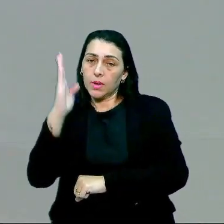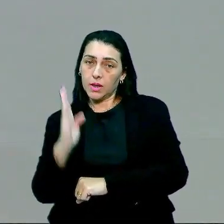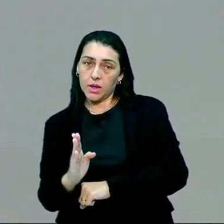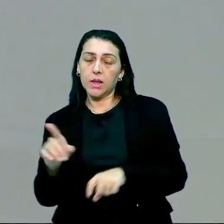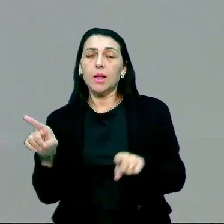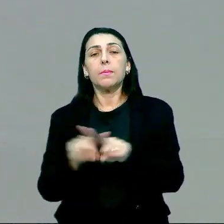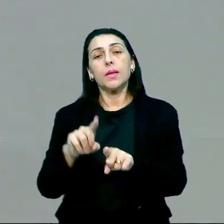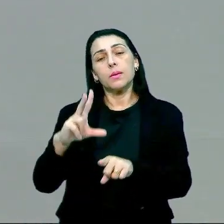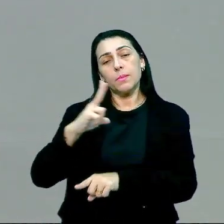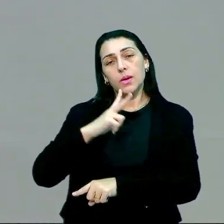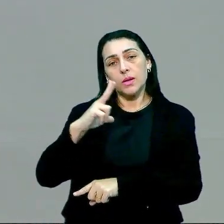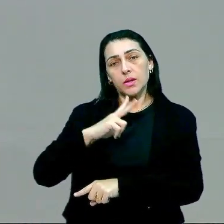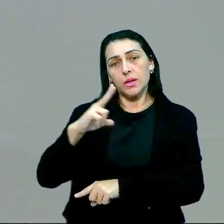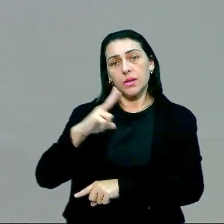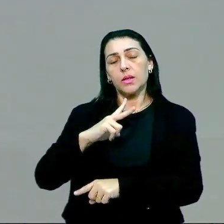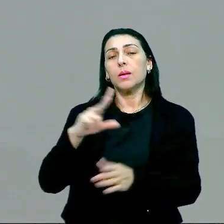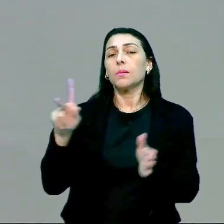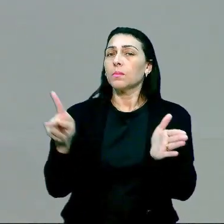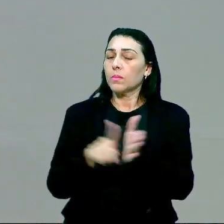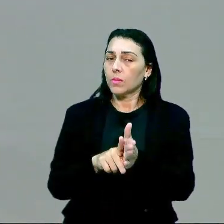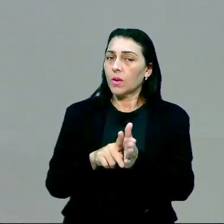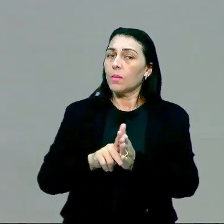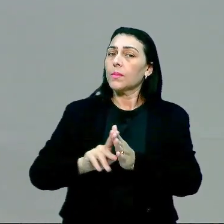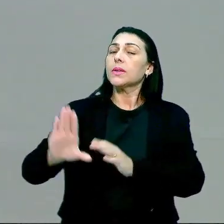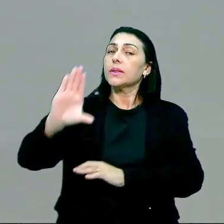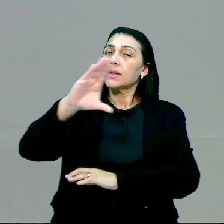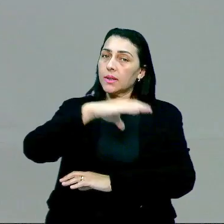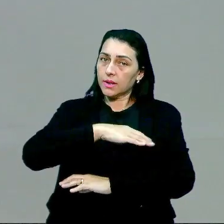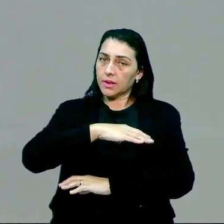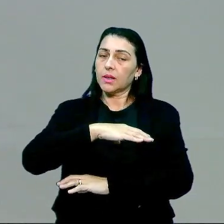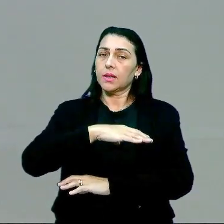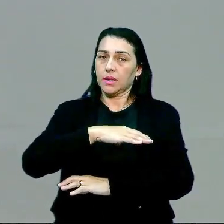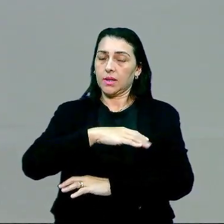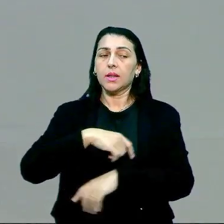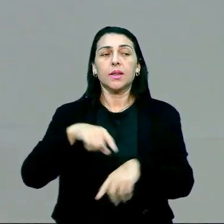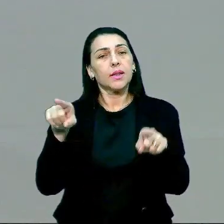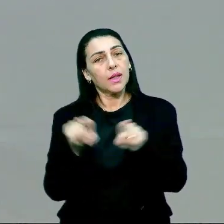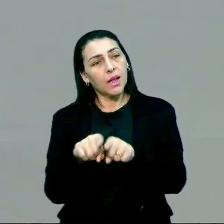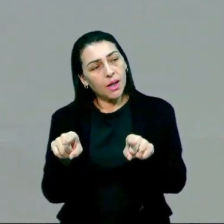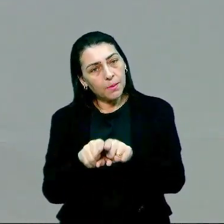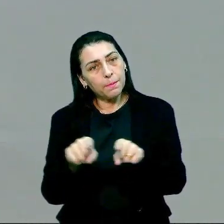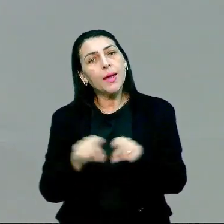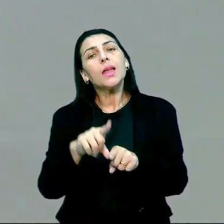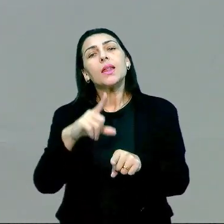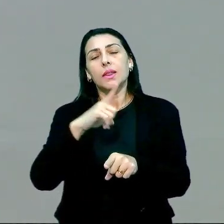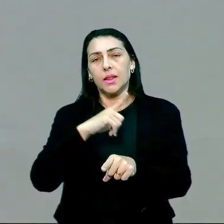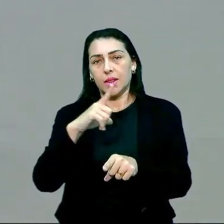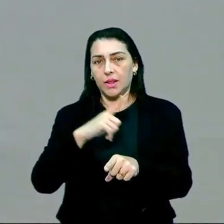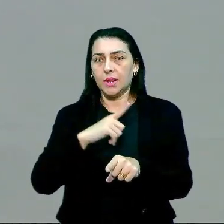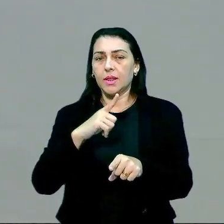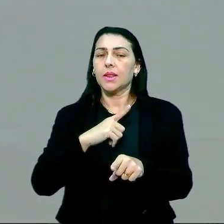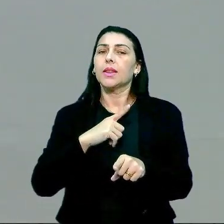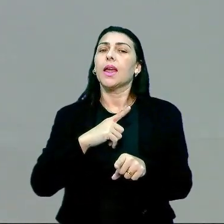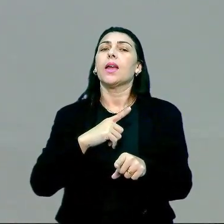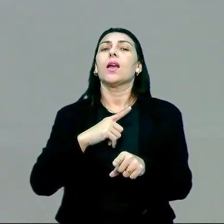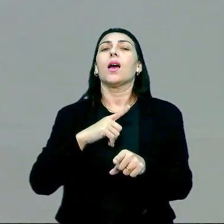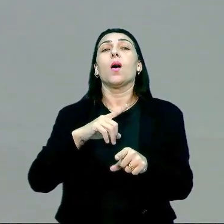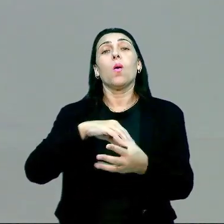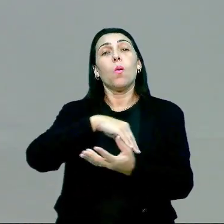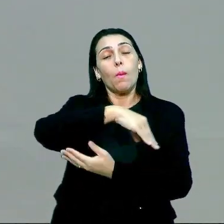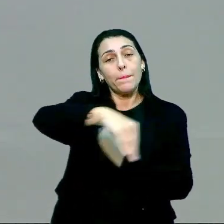as peculiaridades de suas respectivas cidades. Ao mesmo tempo que existe uma